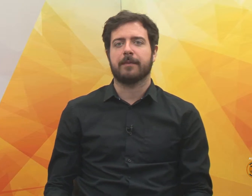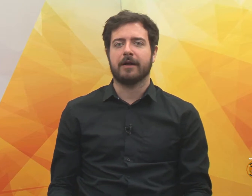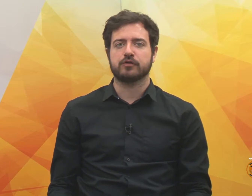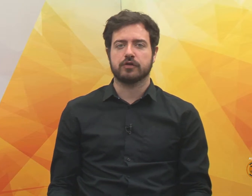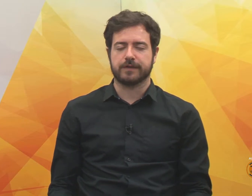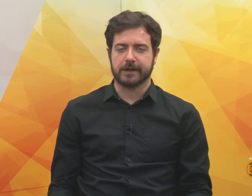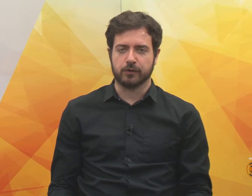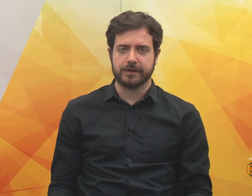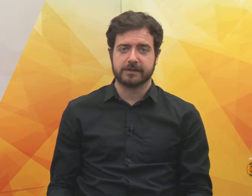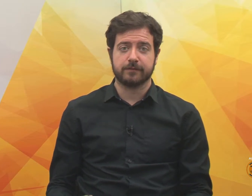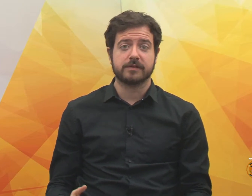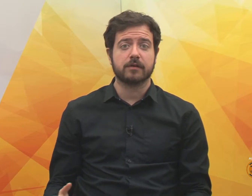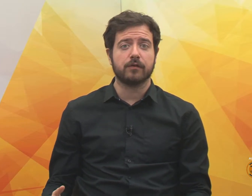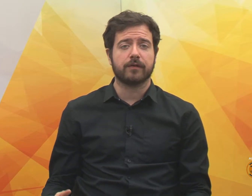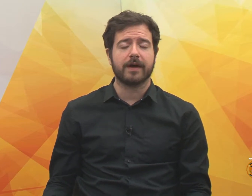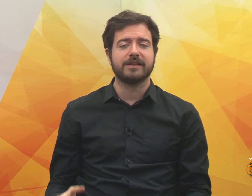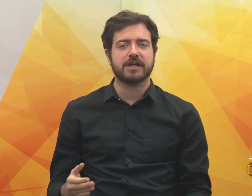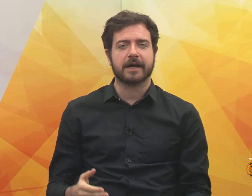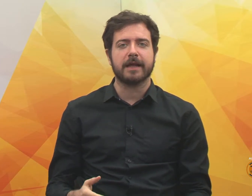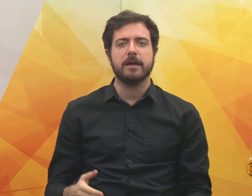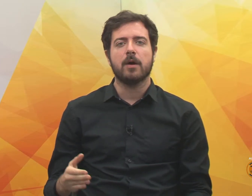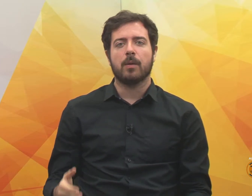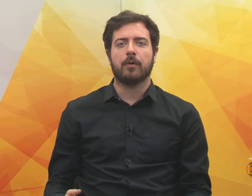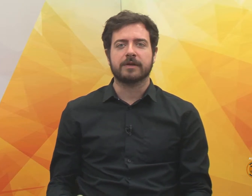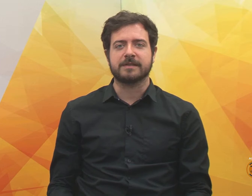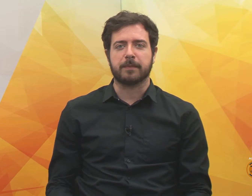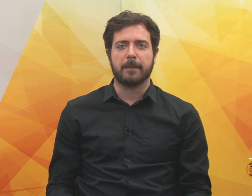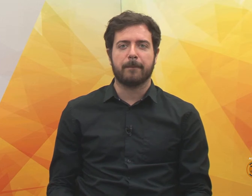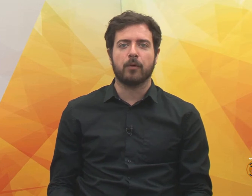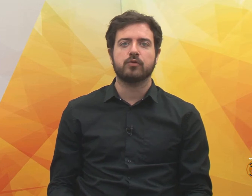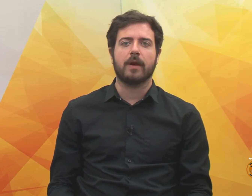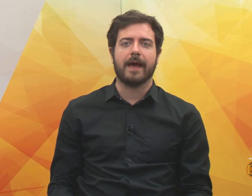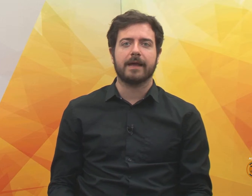ordinárias e os trabalhos dos vereadores, você confere em